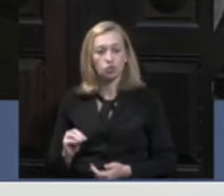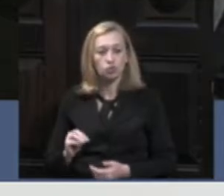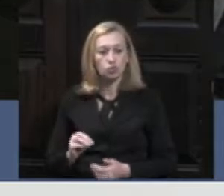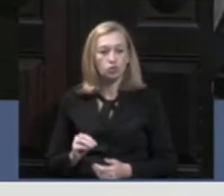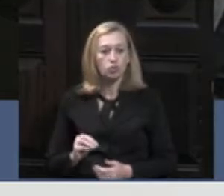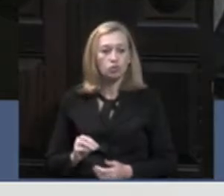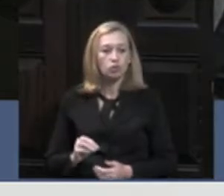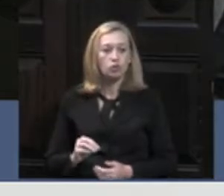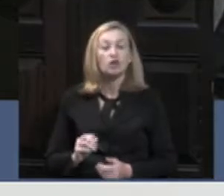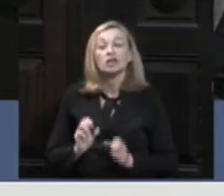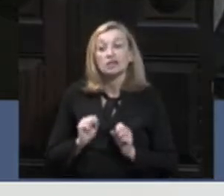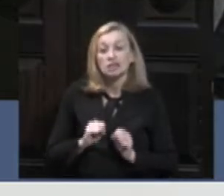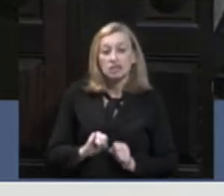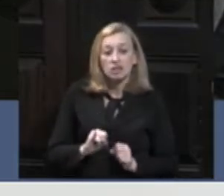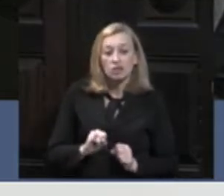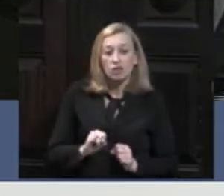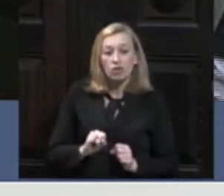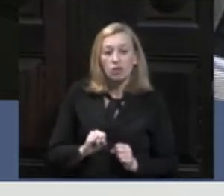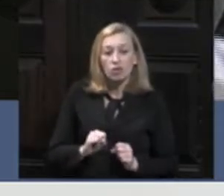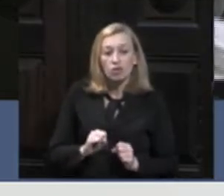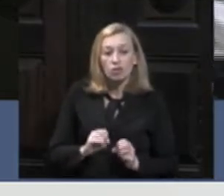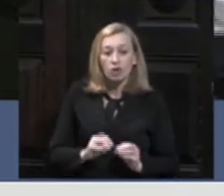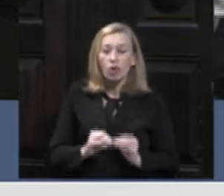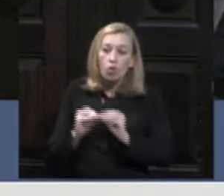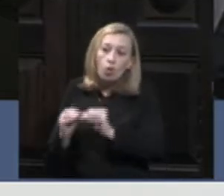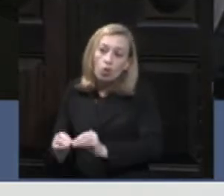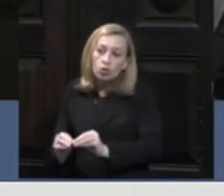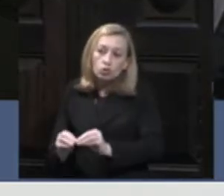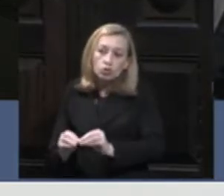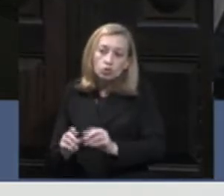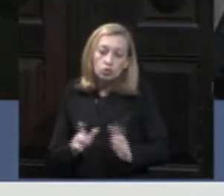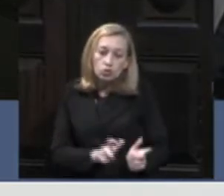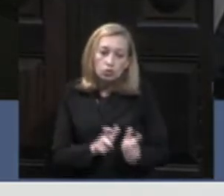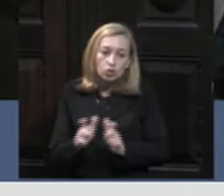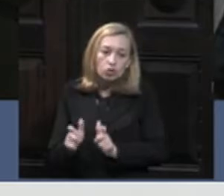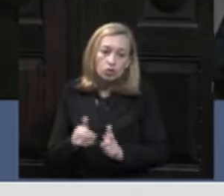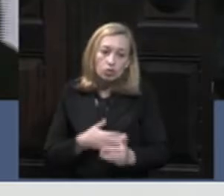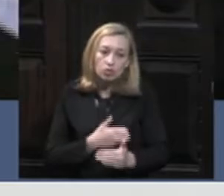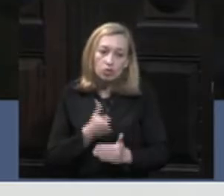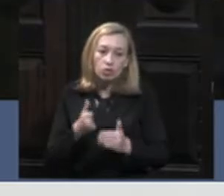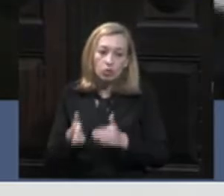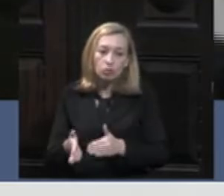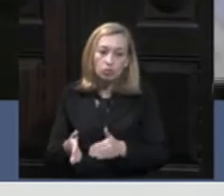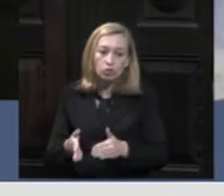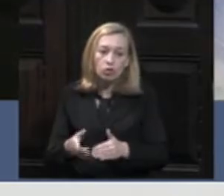à região serrana, ao noroeste fluminense,